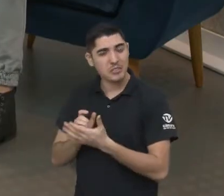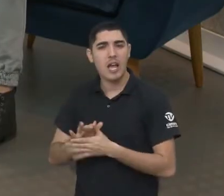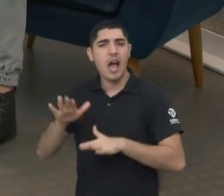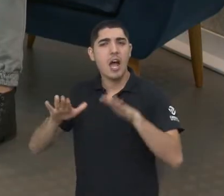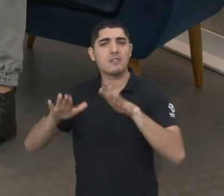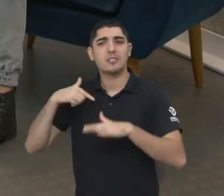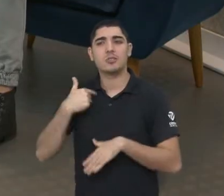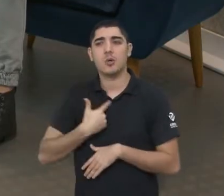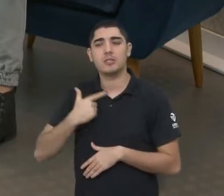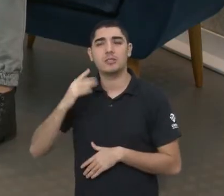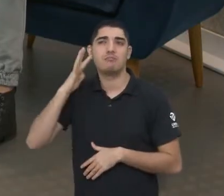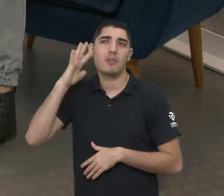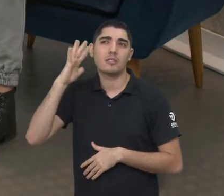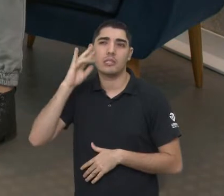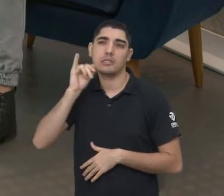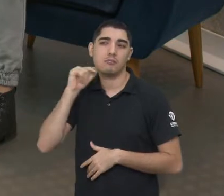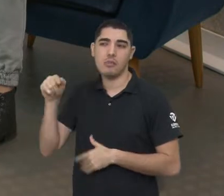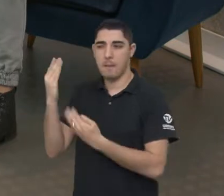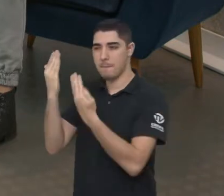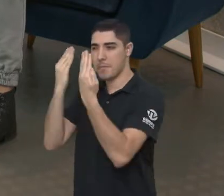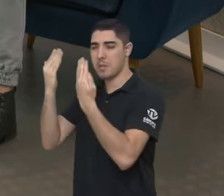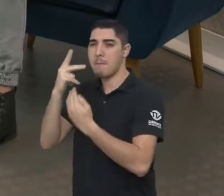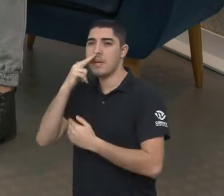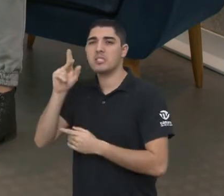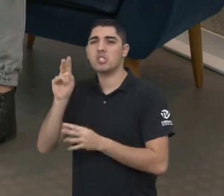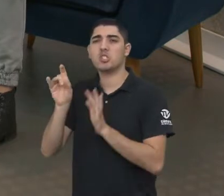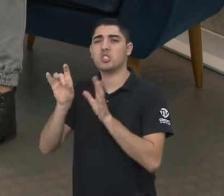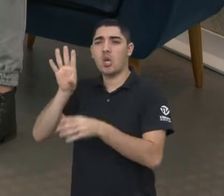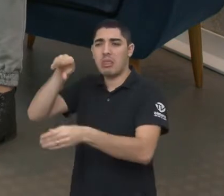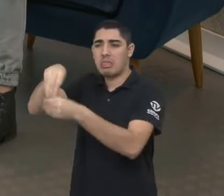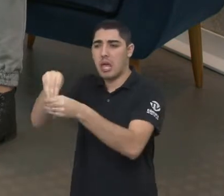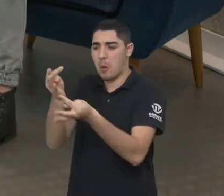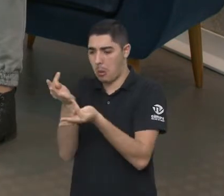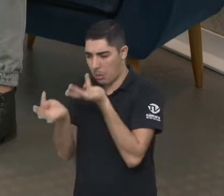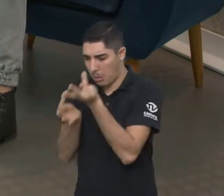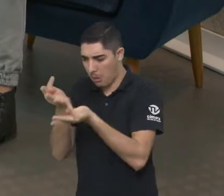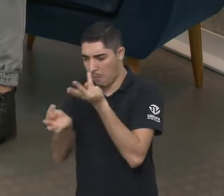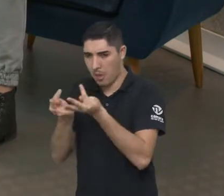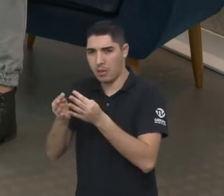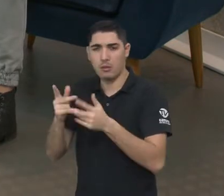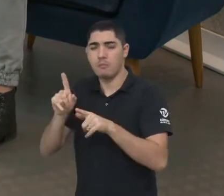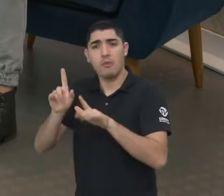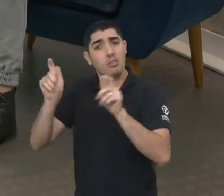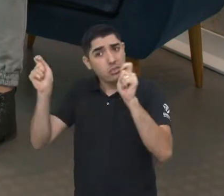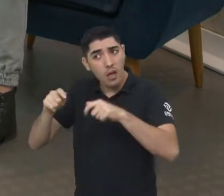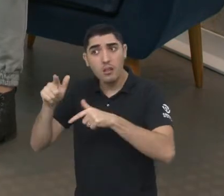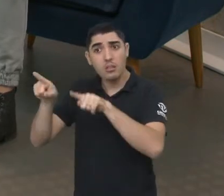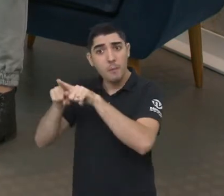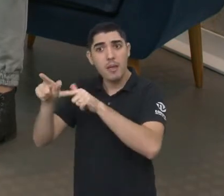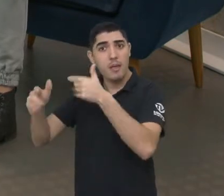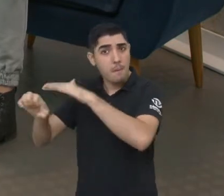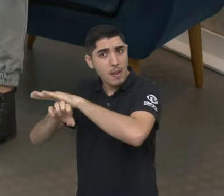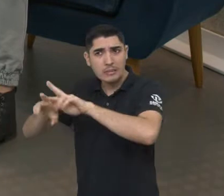gente às vezes associa a psicologia só com essa terapia de consultório e dá para trabalhar em várias empresas,